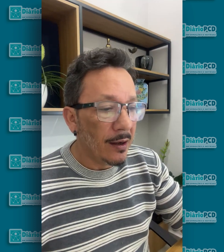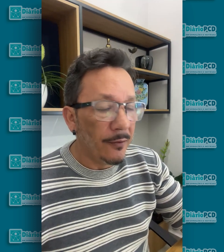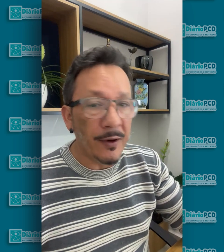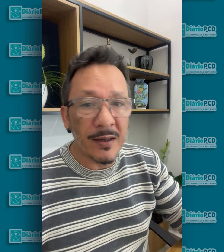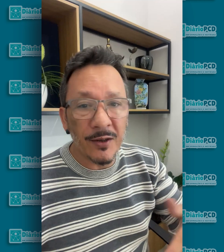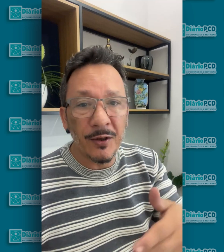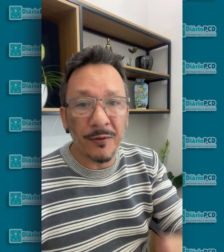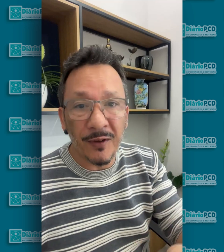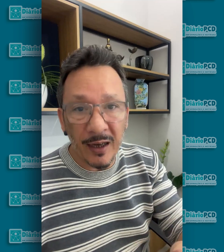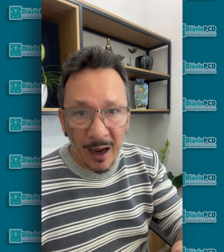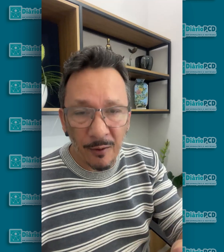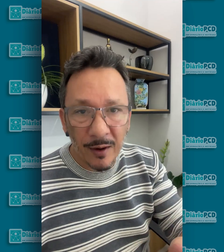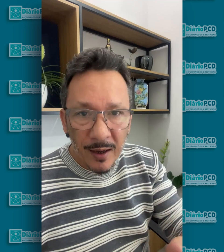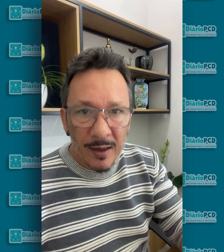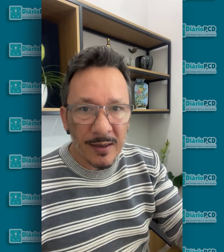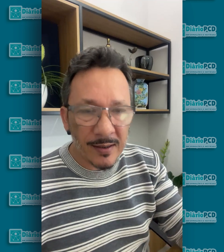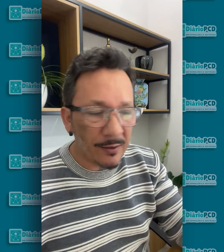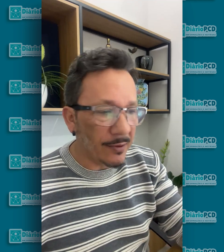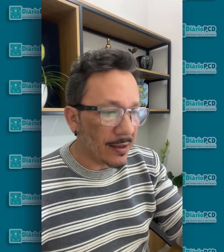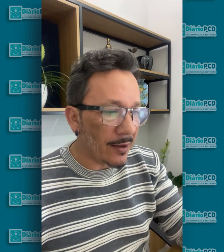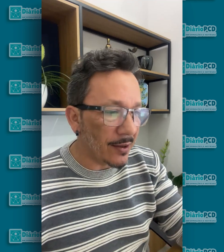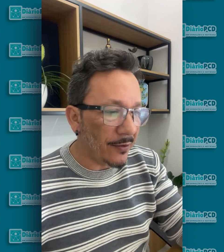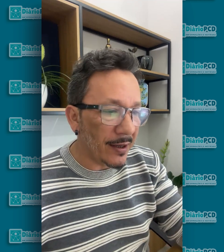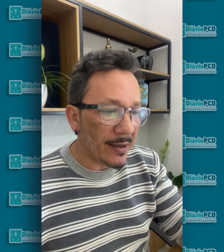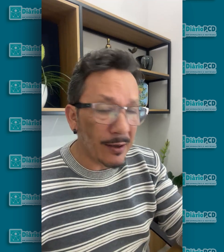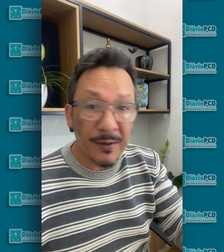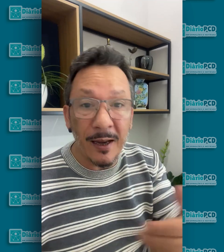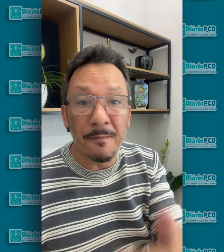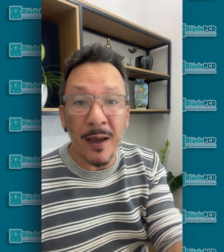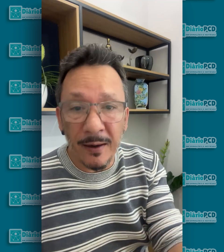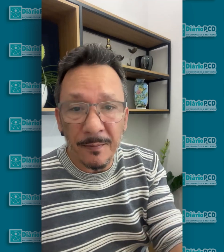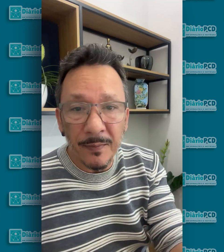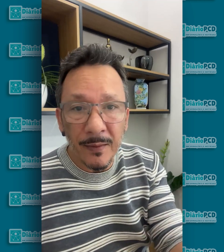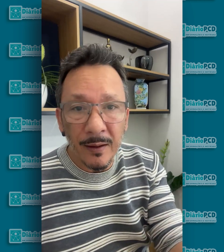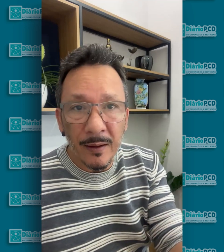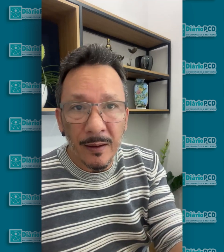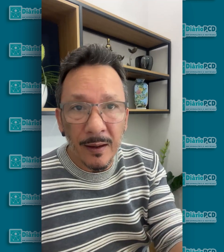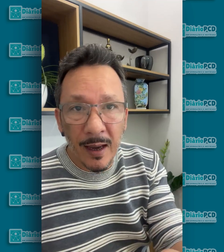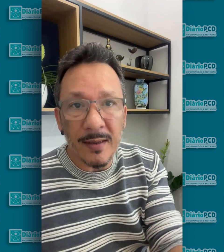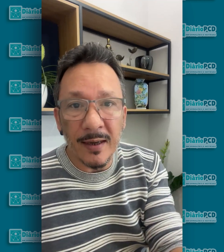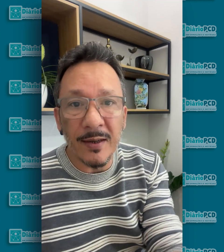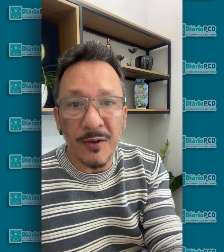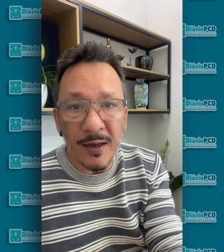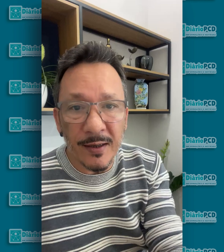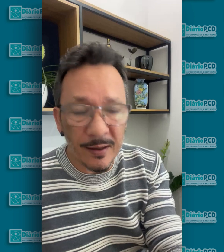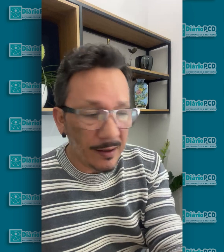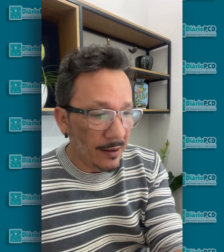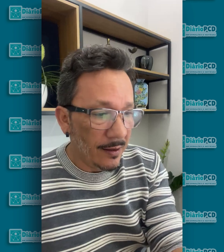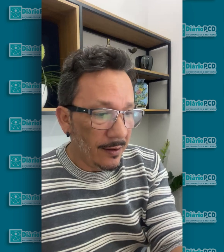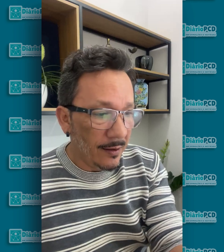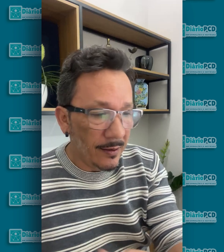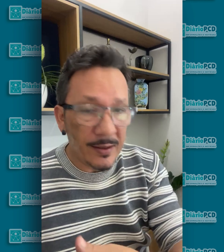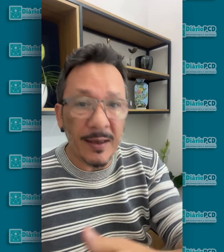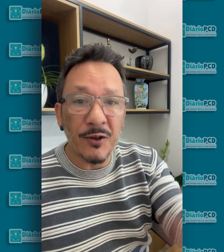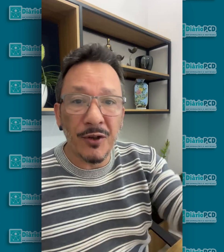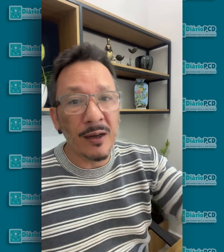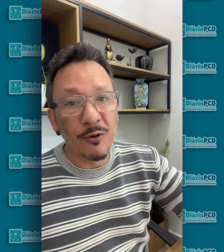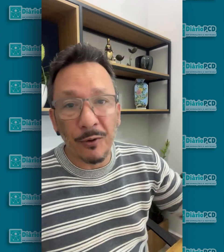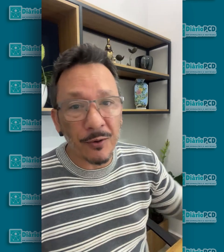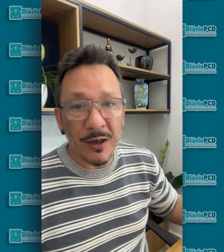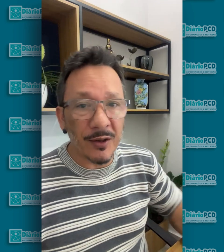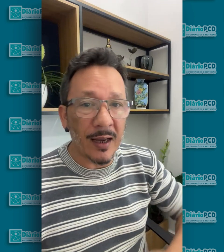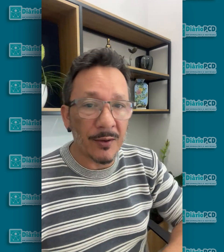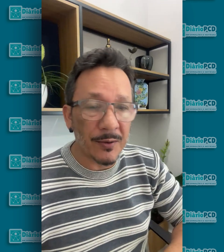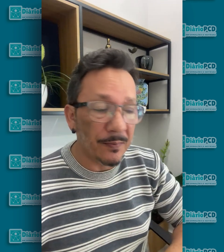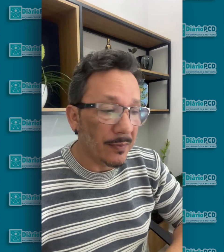autista, foi exigido filial em 5 estados da federação, também essa exigência se destina